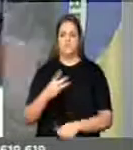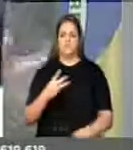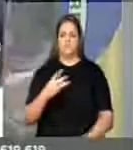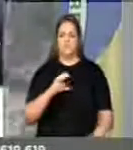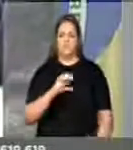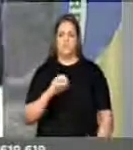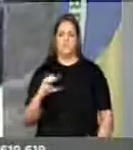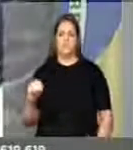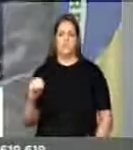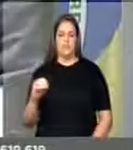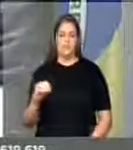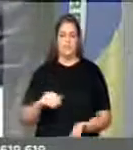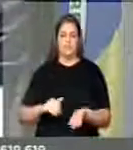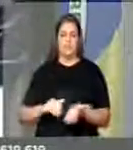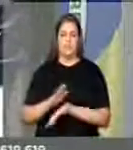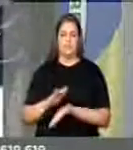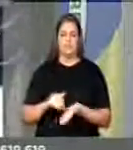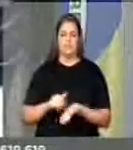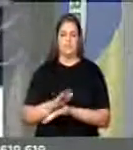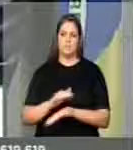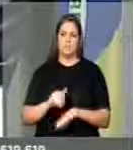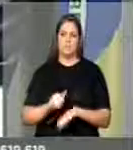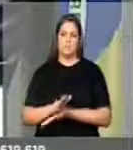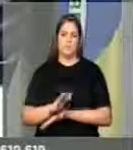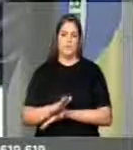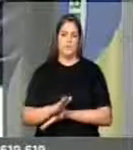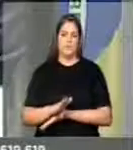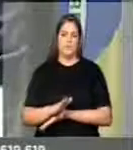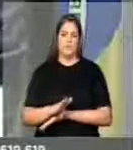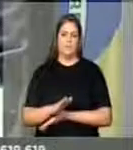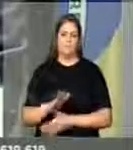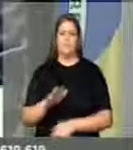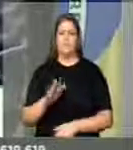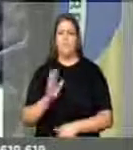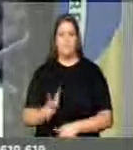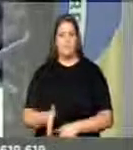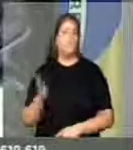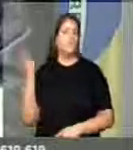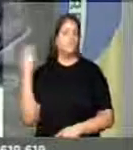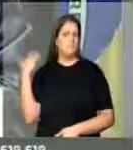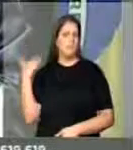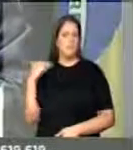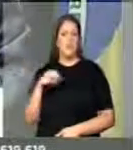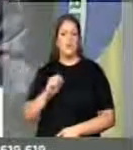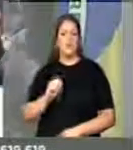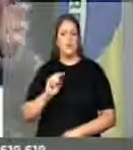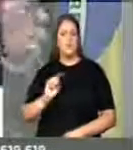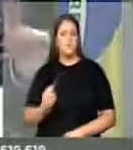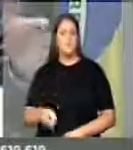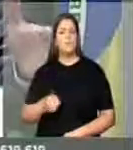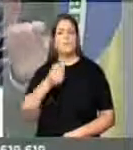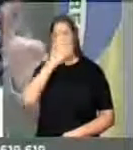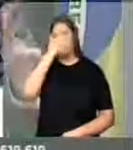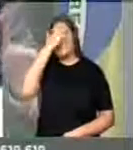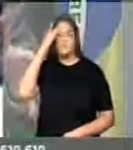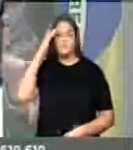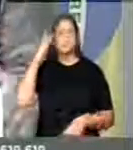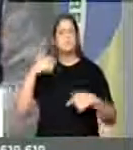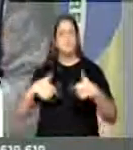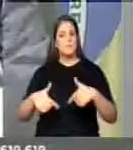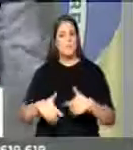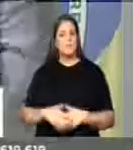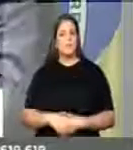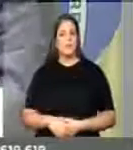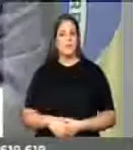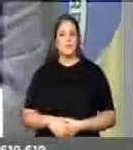homologações de demissão foram feitas. Essa obra já teve em torno de 8.000 funcionários. As empresas que eram contratadas